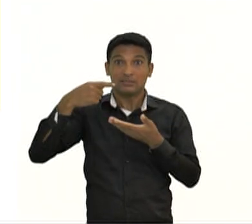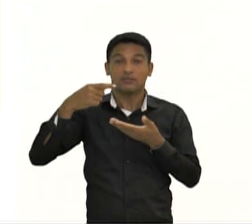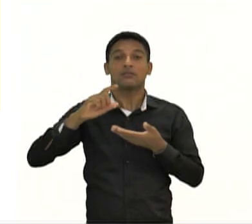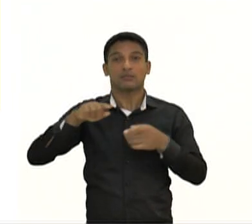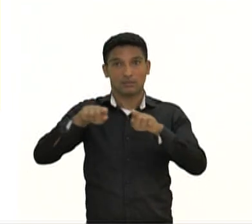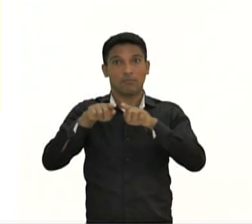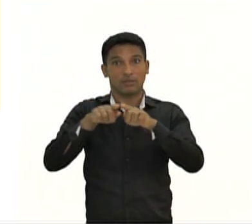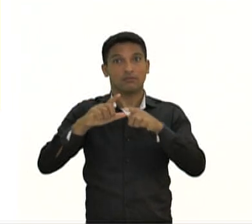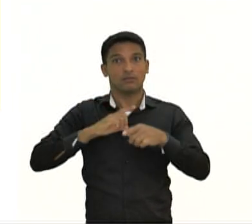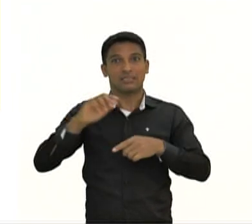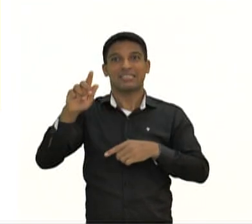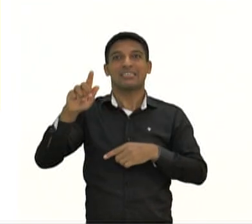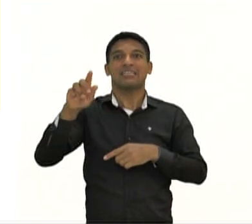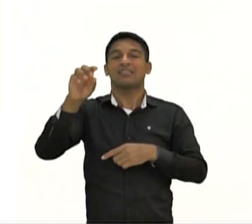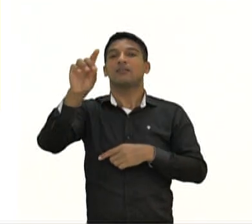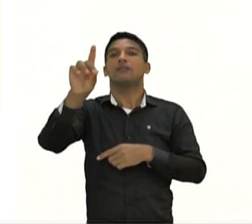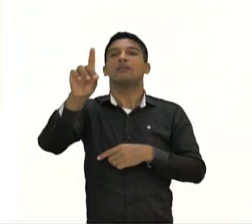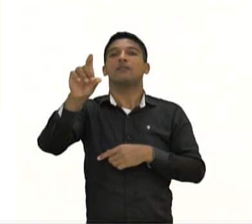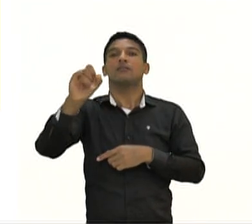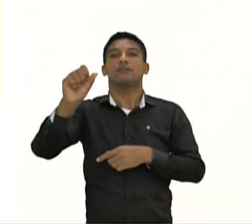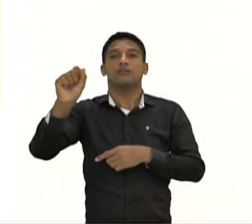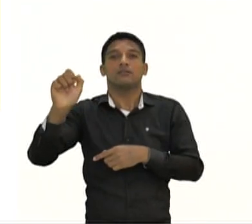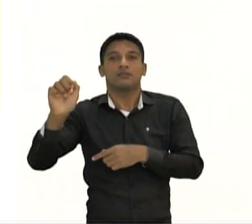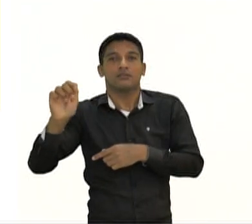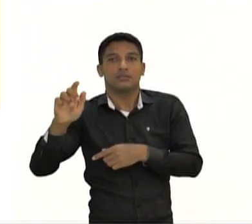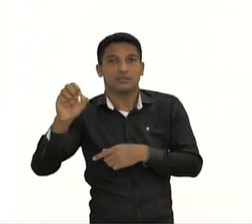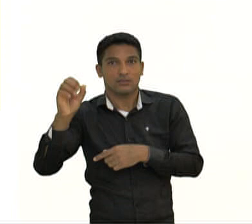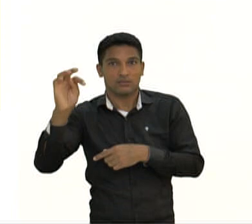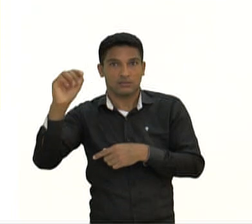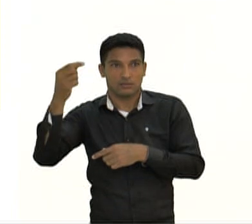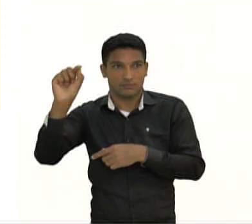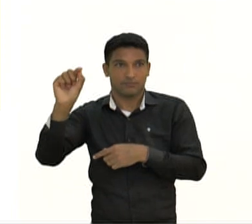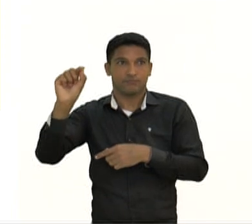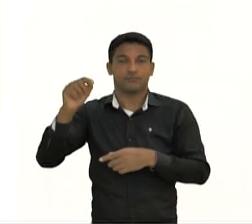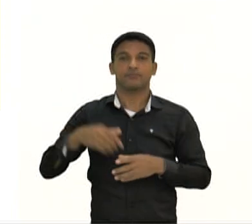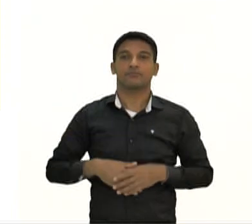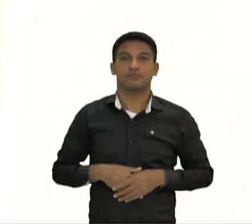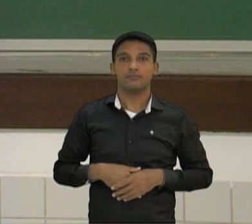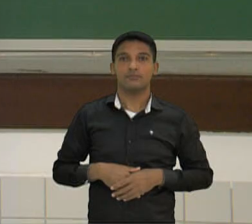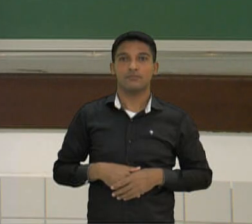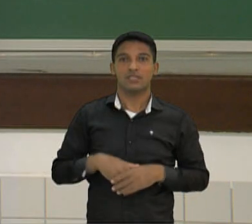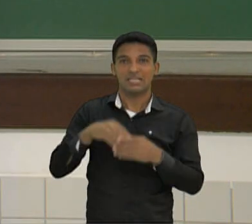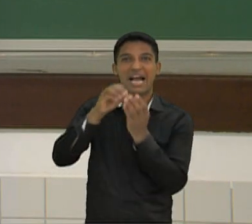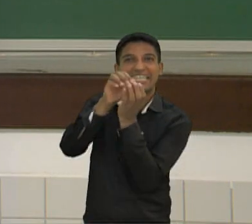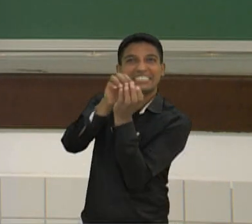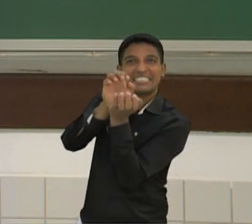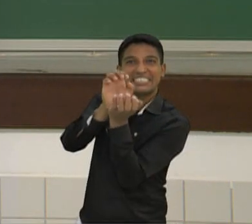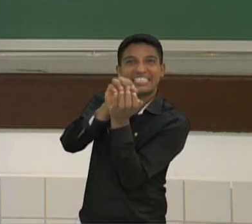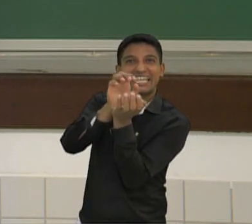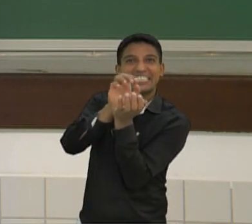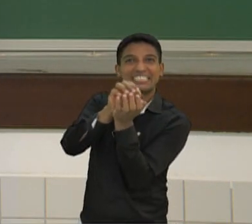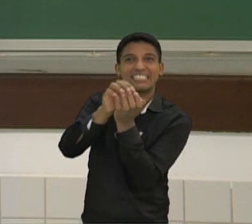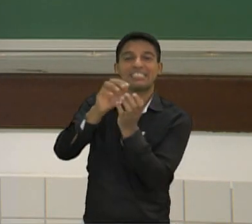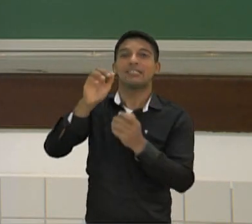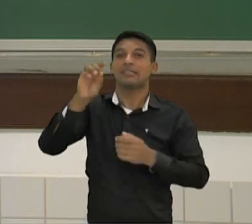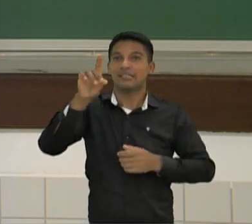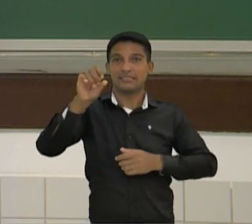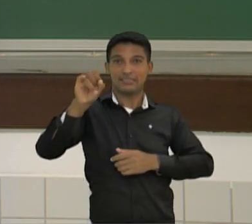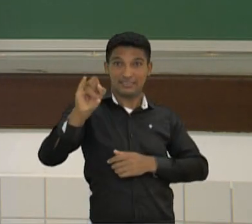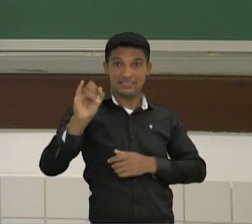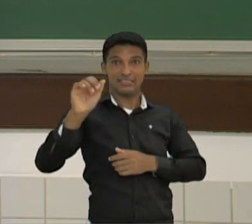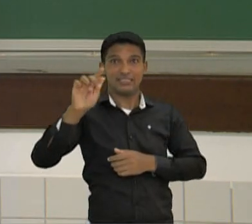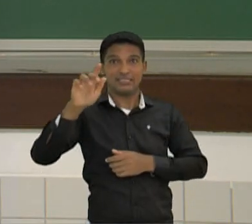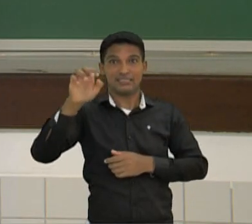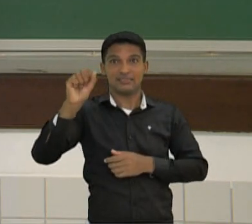Nós temos algumas enzimas que vão estar associadas. Então, depois que eu faço a minha digestão mecânica, eu preciso fazer a minha digestão química. E